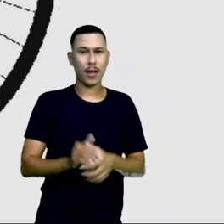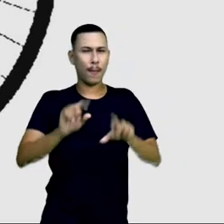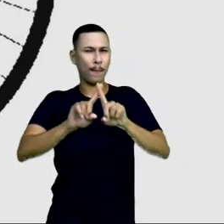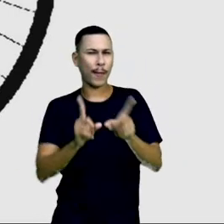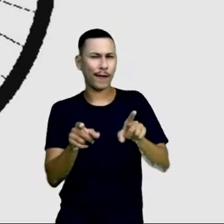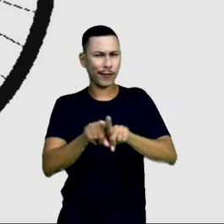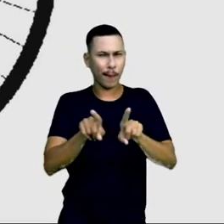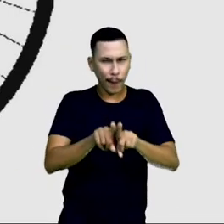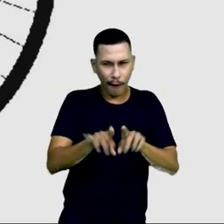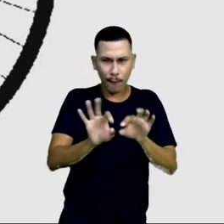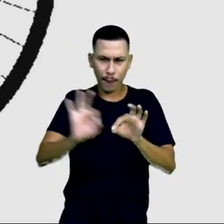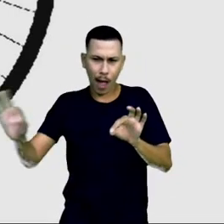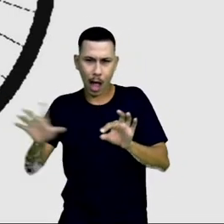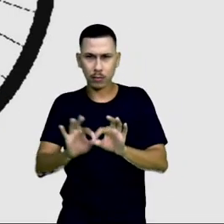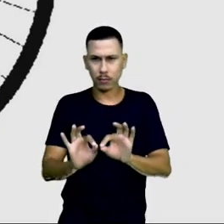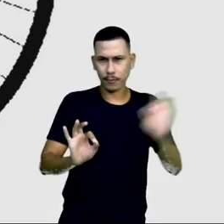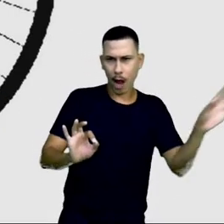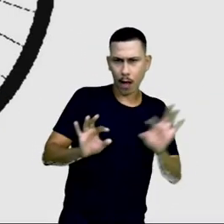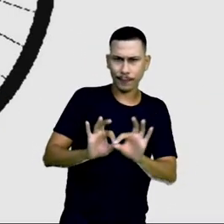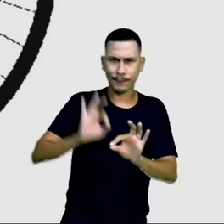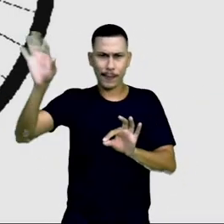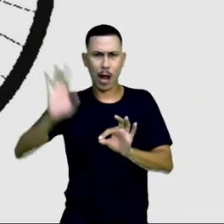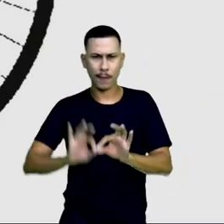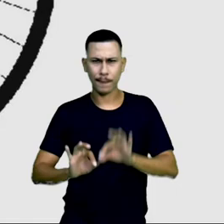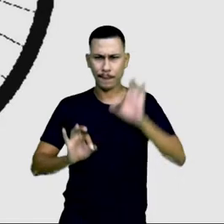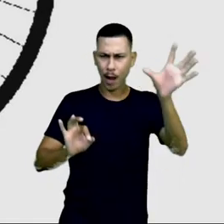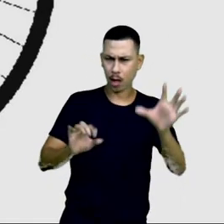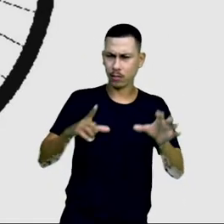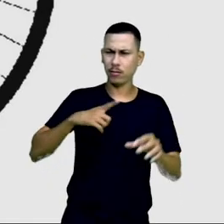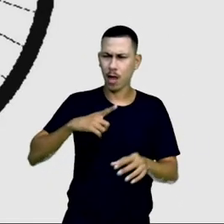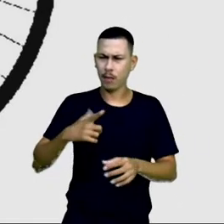várias cordas, né? A gente consegue perceber que algumas